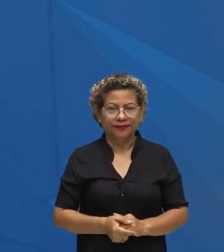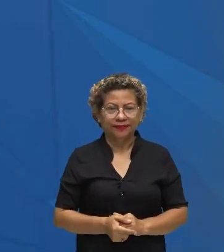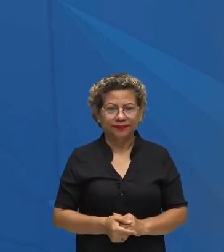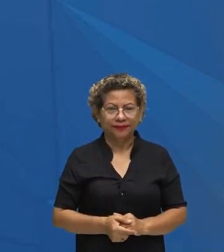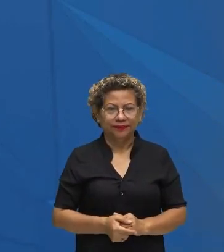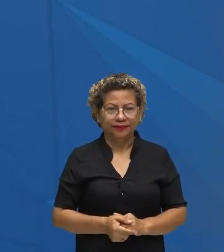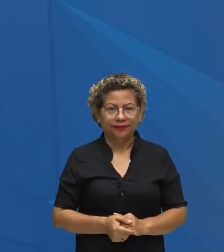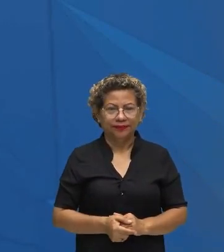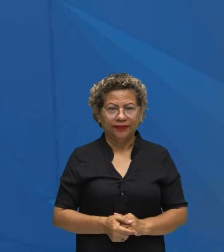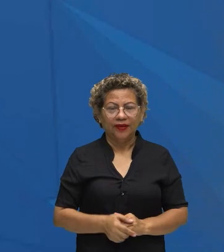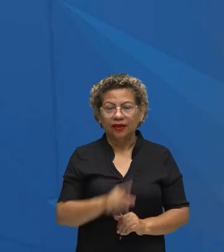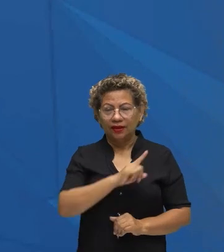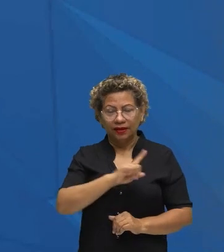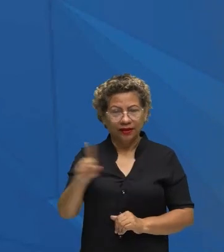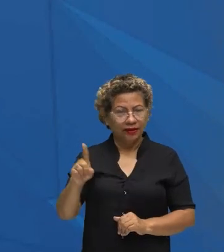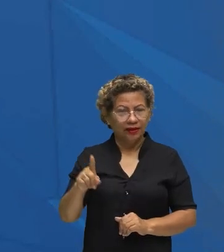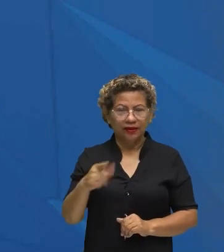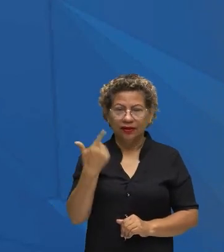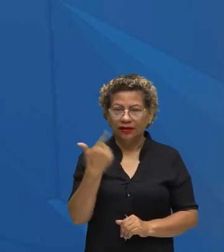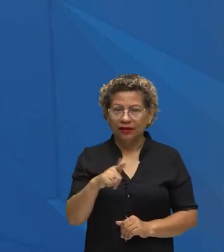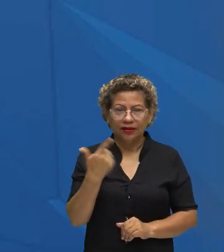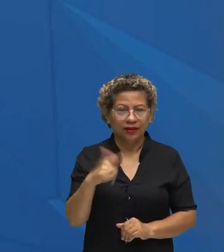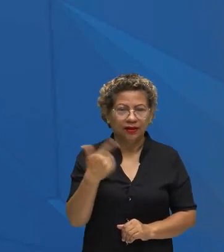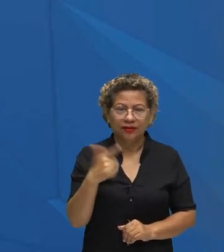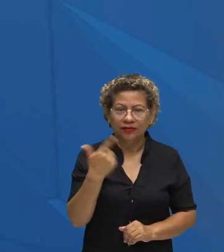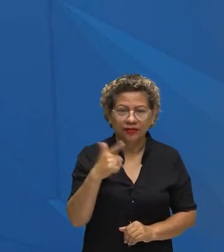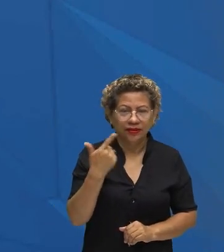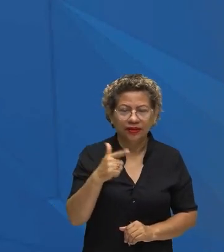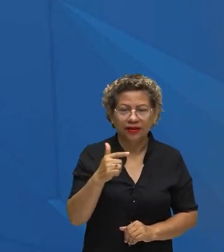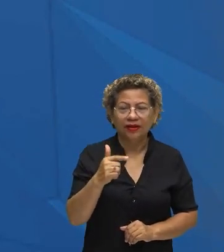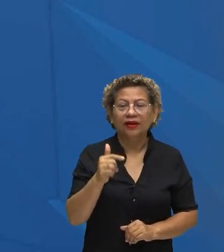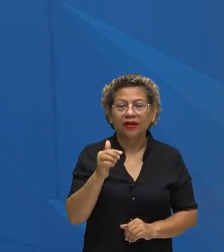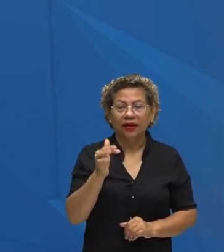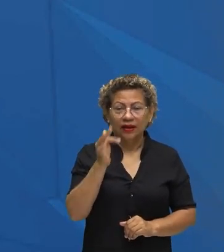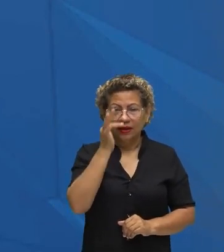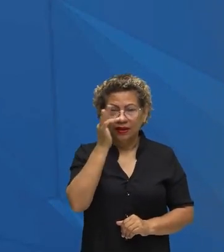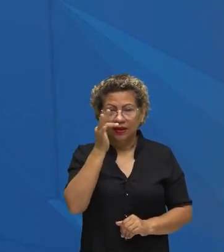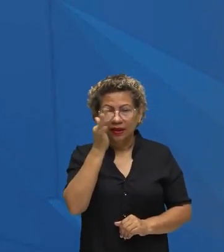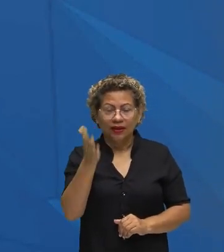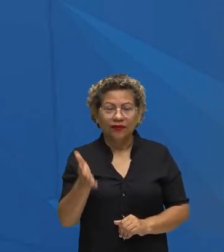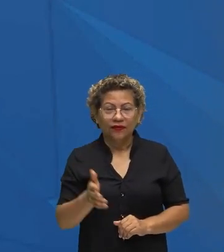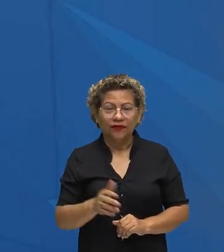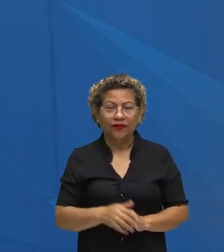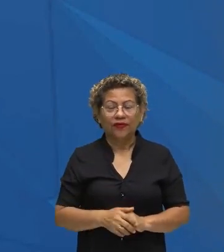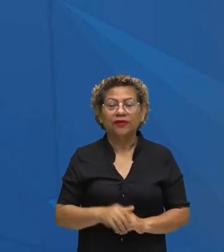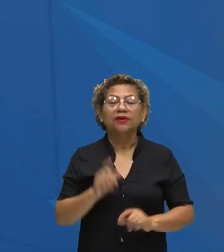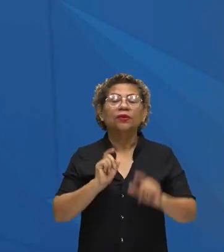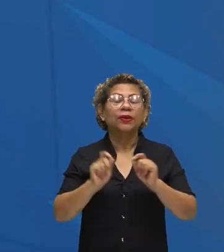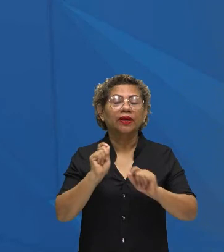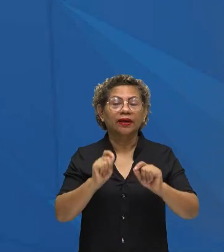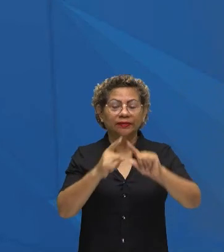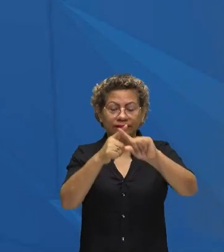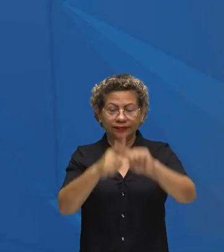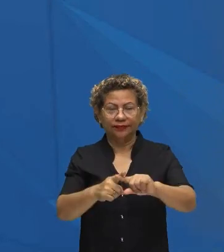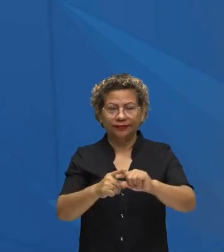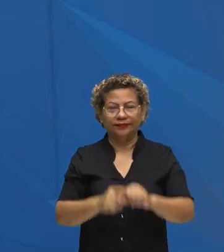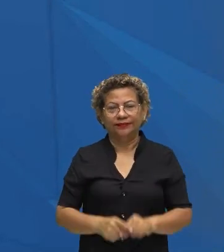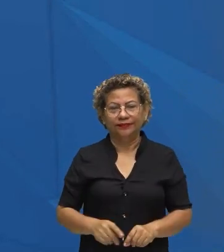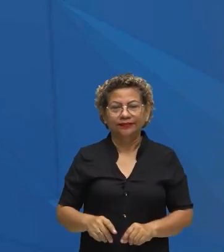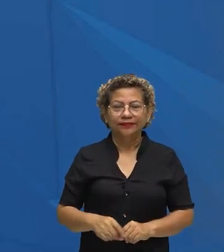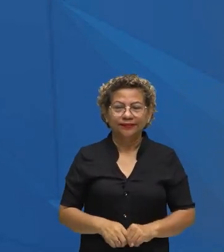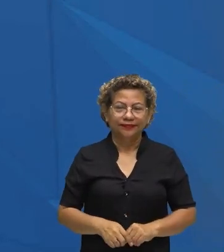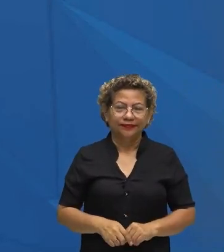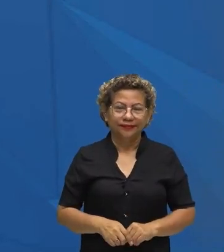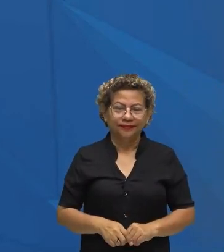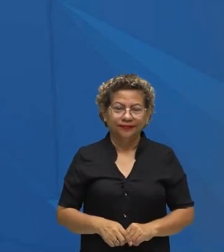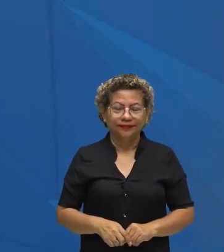vamos lá. Não existe rosa sem... Eu tenho que dar essa pausa, senão eu acabo lendo tudo de uma vez. Flor,